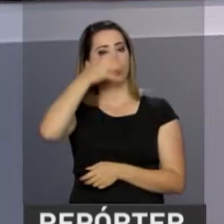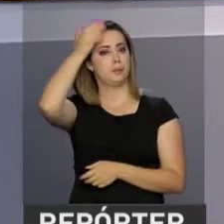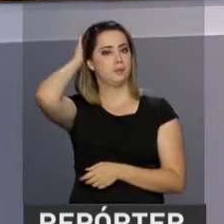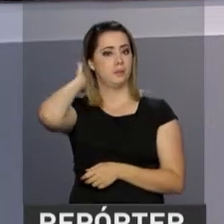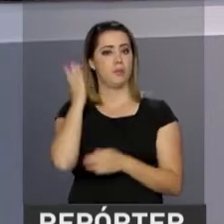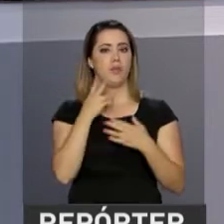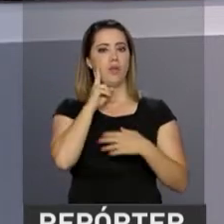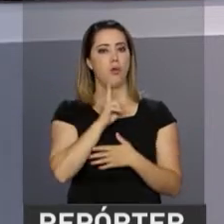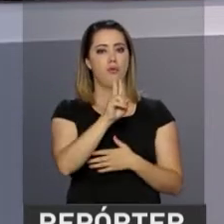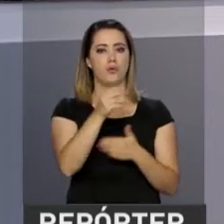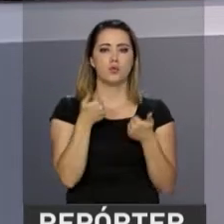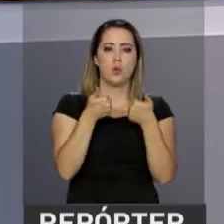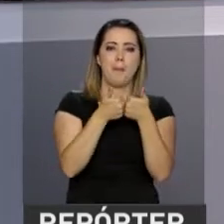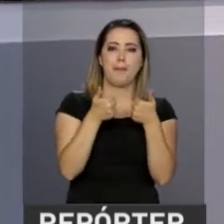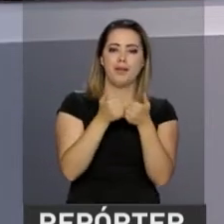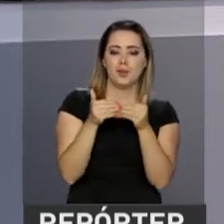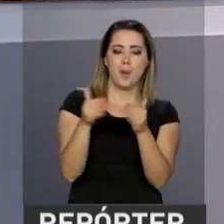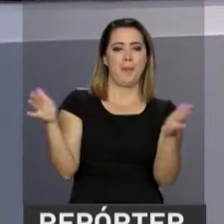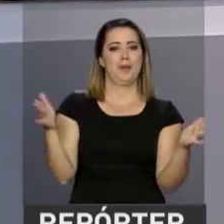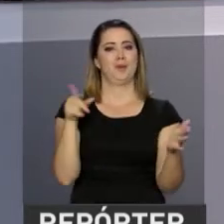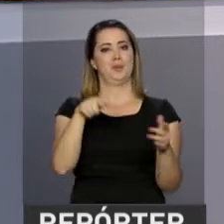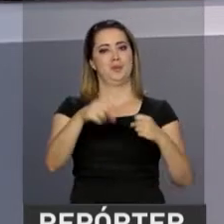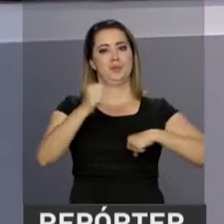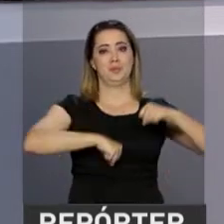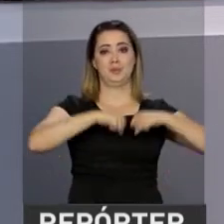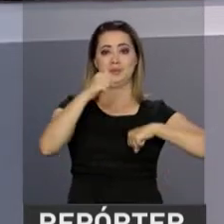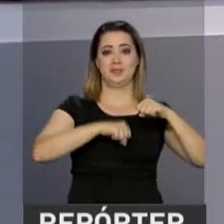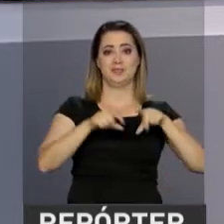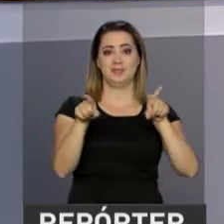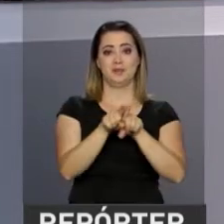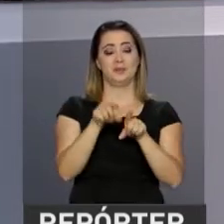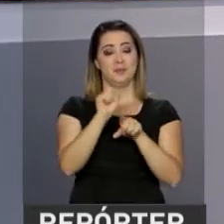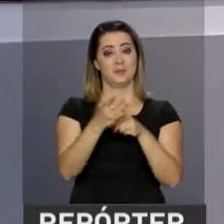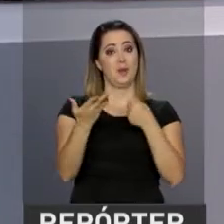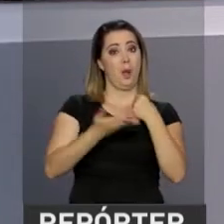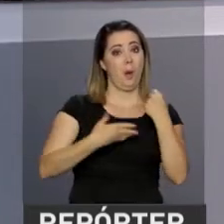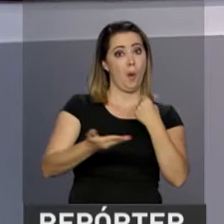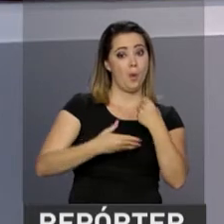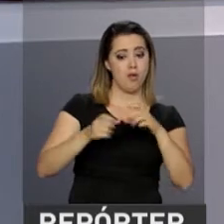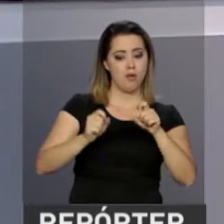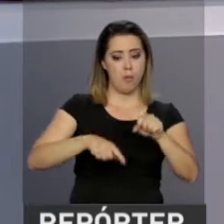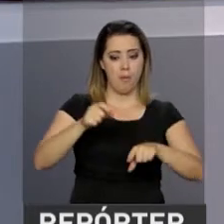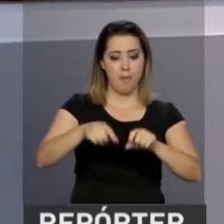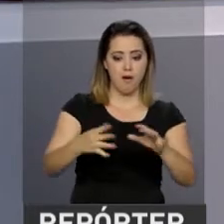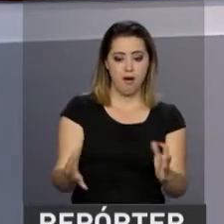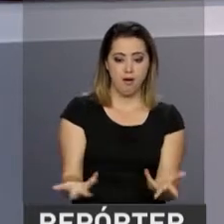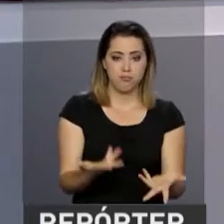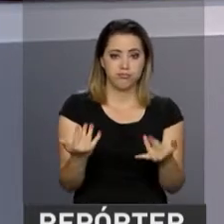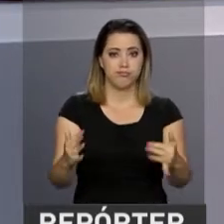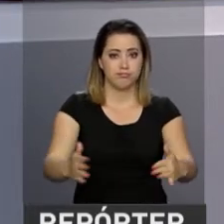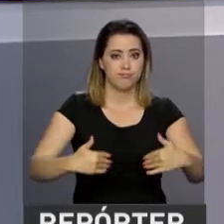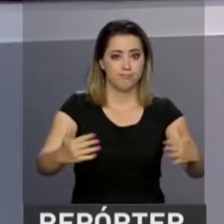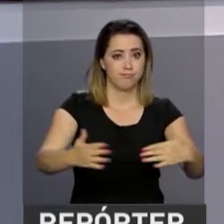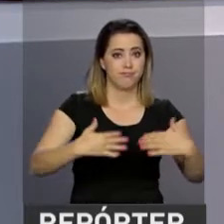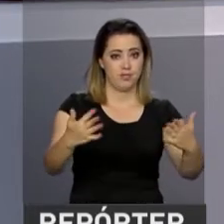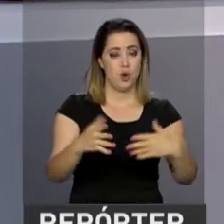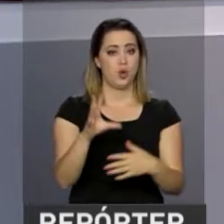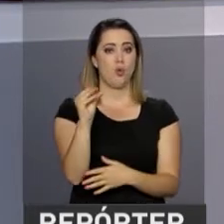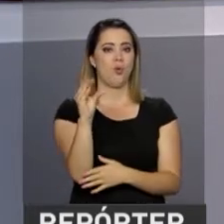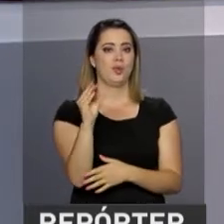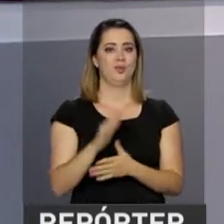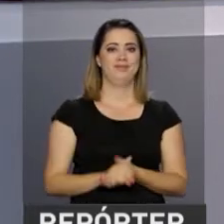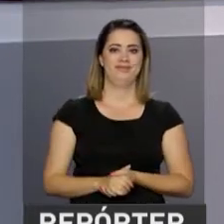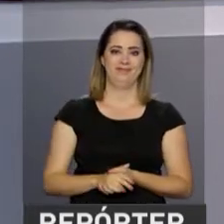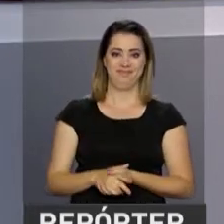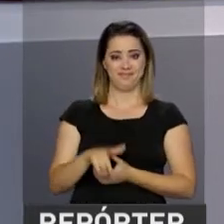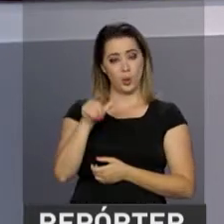michel temer acompanhou a inauguração na usina e também participou da abertura da colheita de algodão a repórter lona